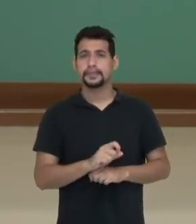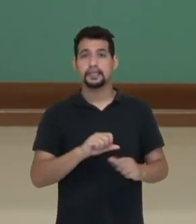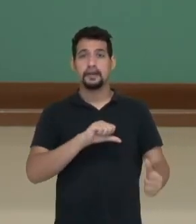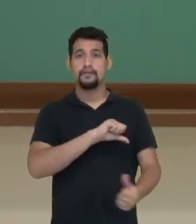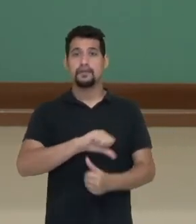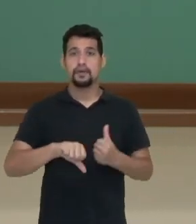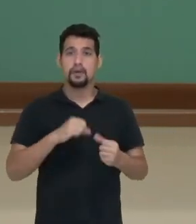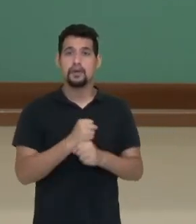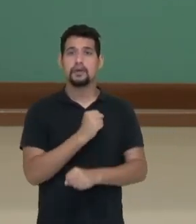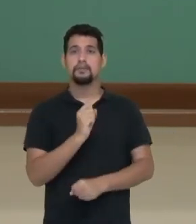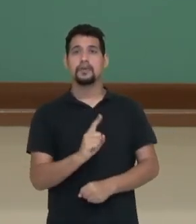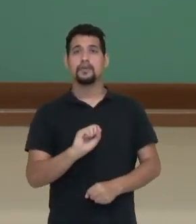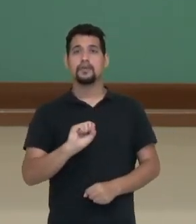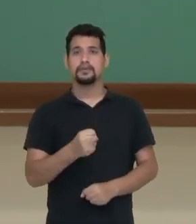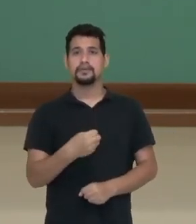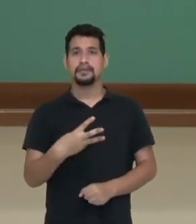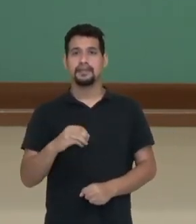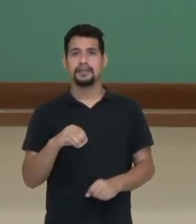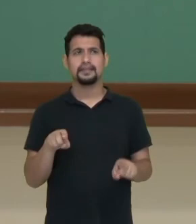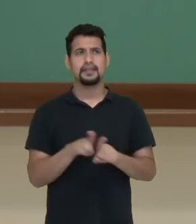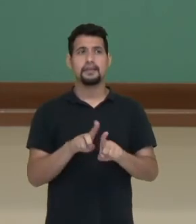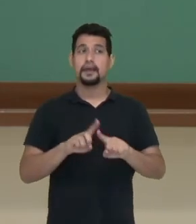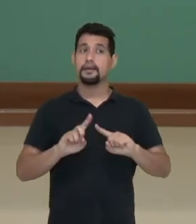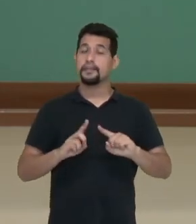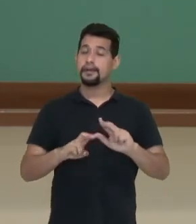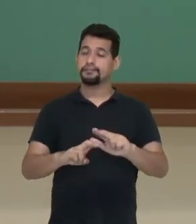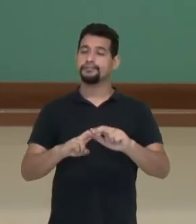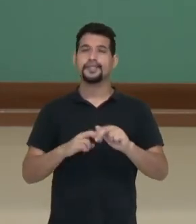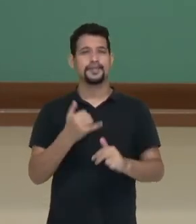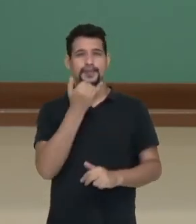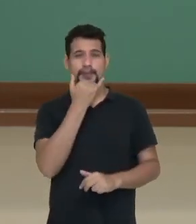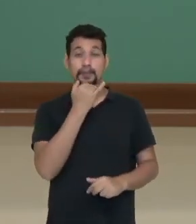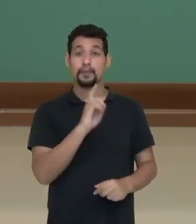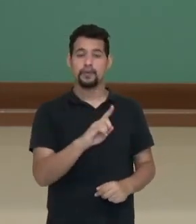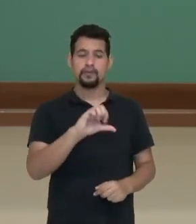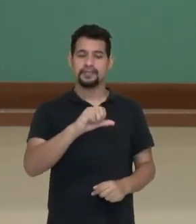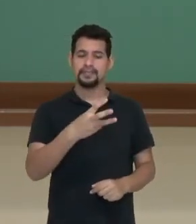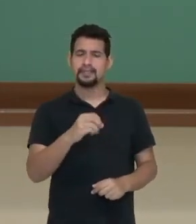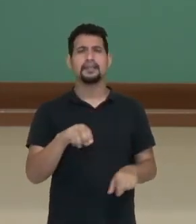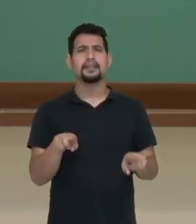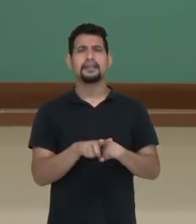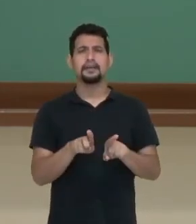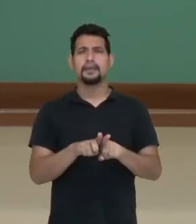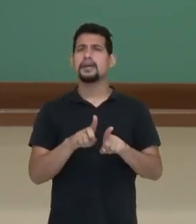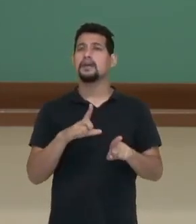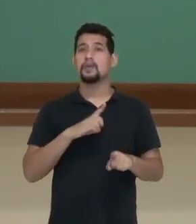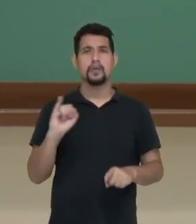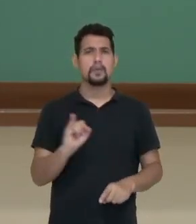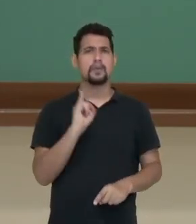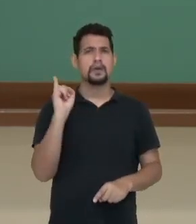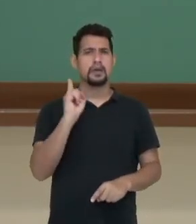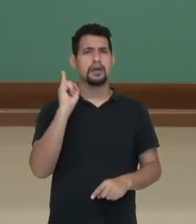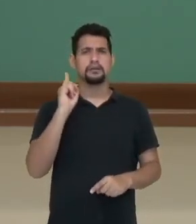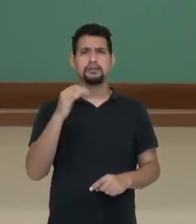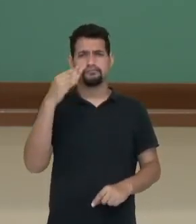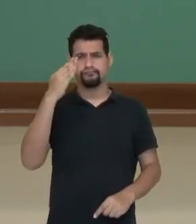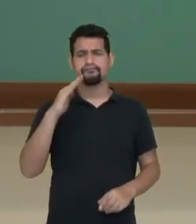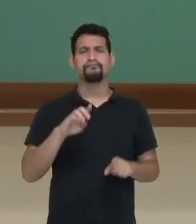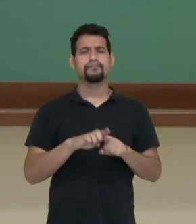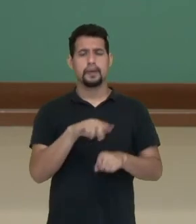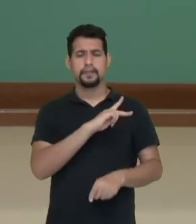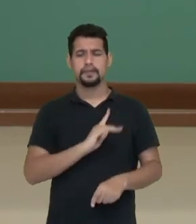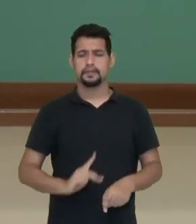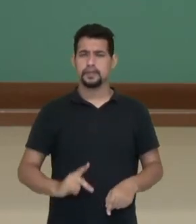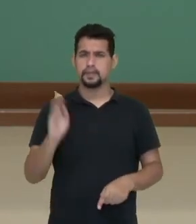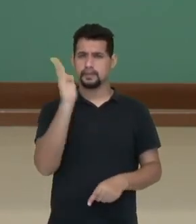Revolução de 1930 e, consequentemente, na ditadura de Getúlio Vargas, um importante presidente na história do Brasil